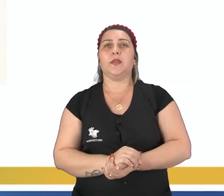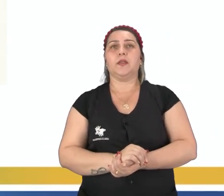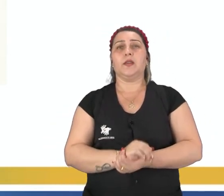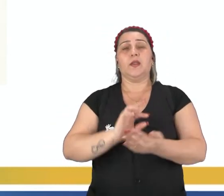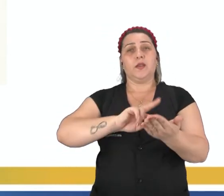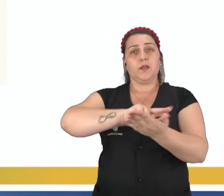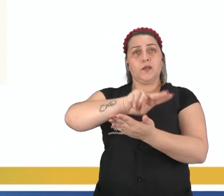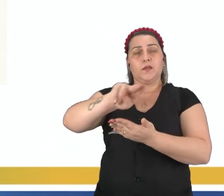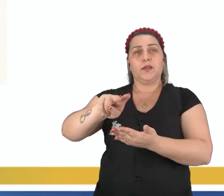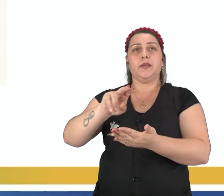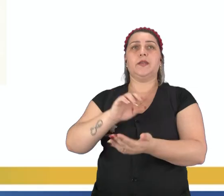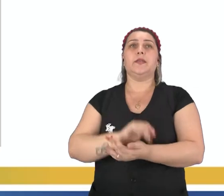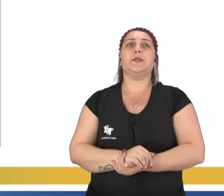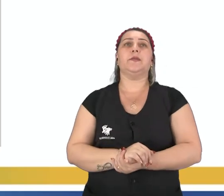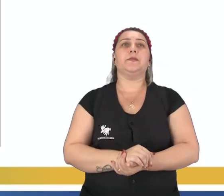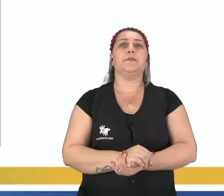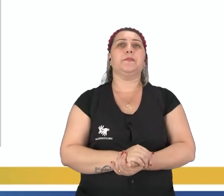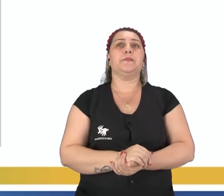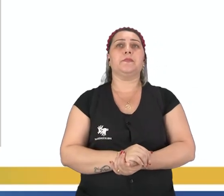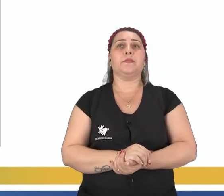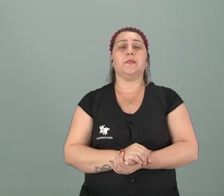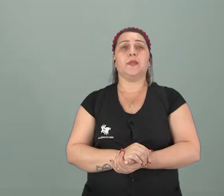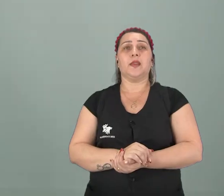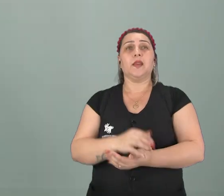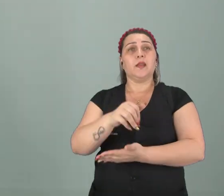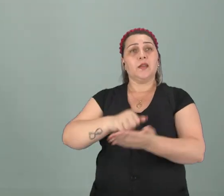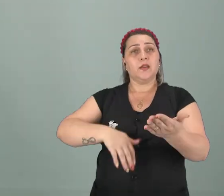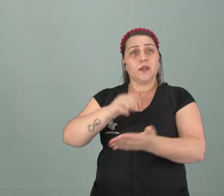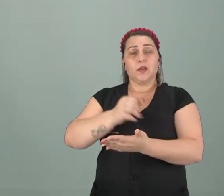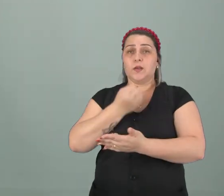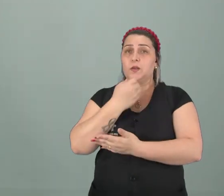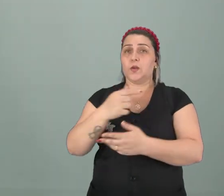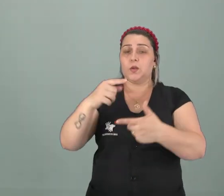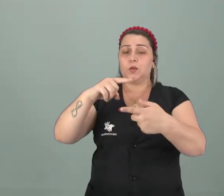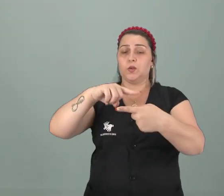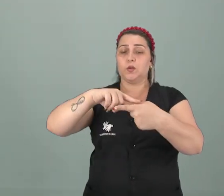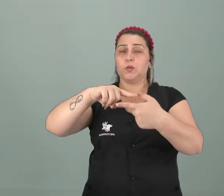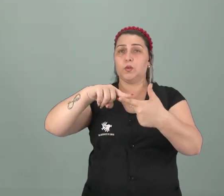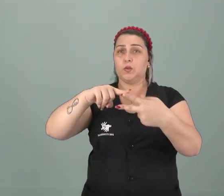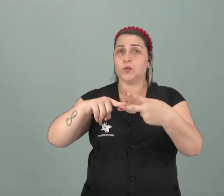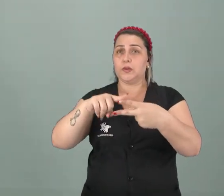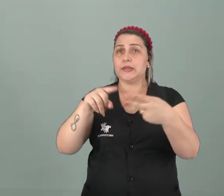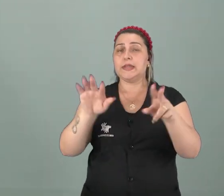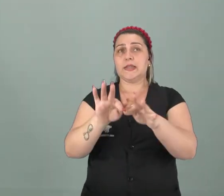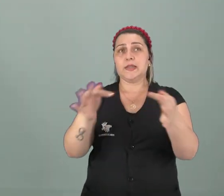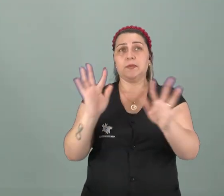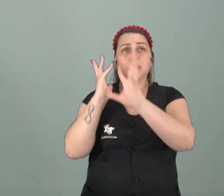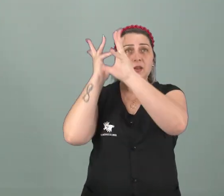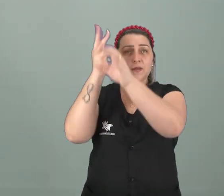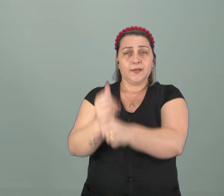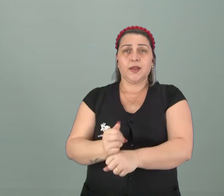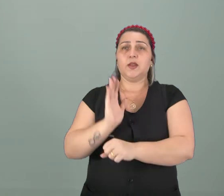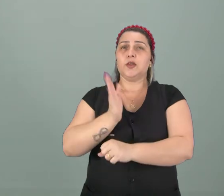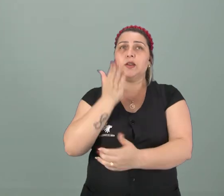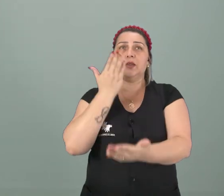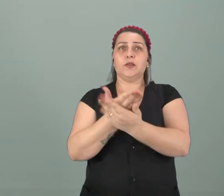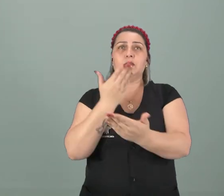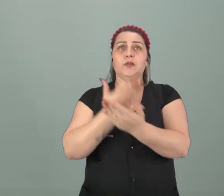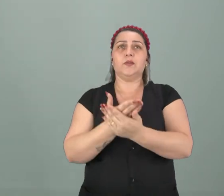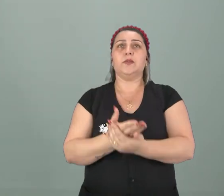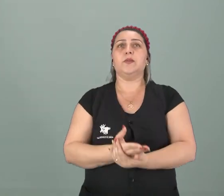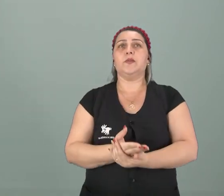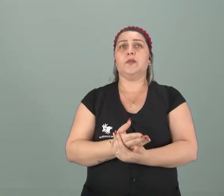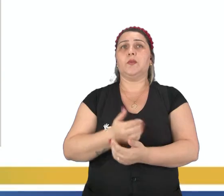elétrica diversa, tá? Partindo para o nosso exercitando, tá bom? Duas questões bem simples para dar uma revisada no que a gente acabou de estudar,